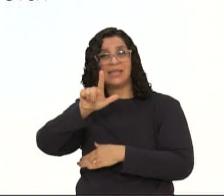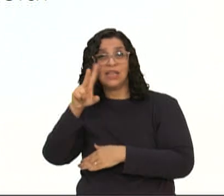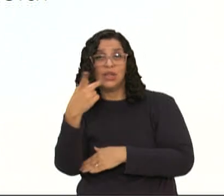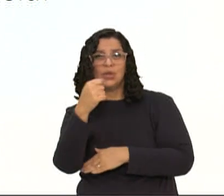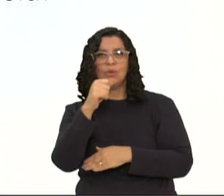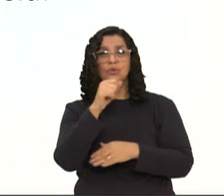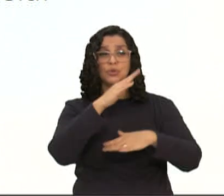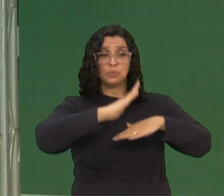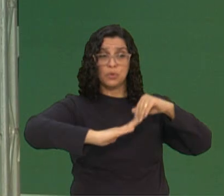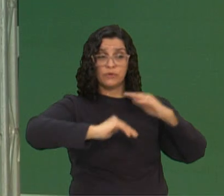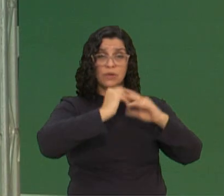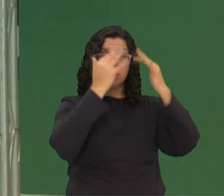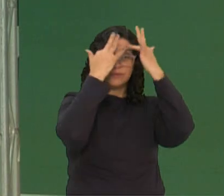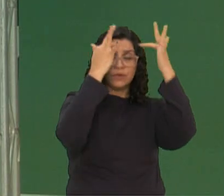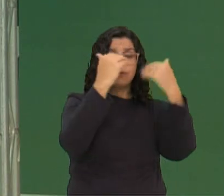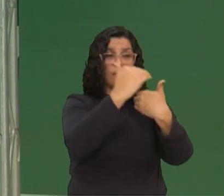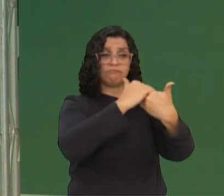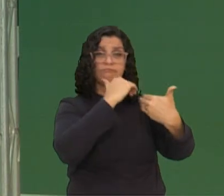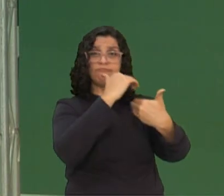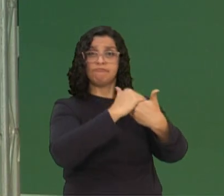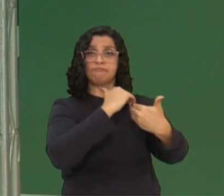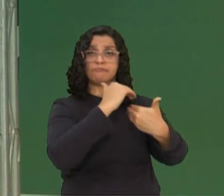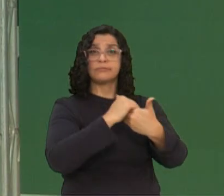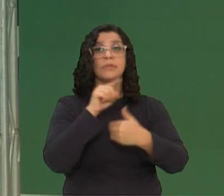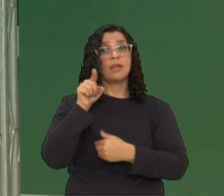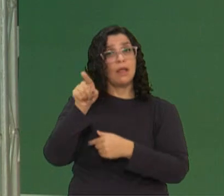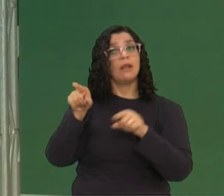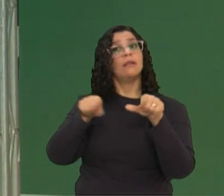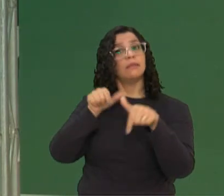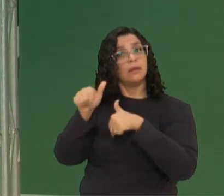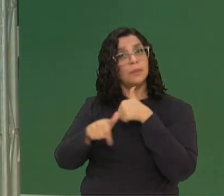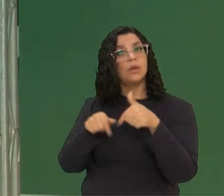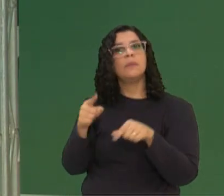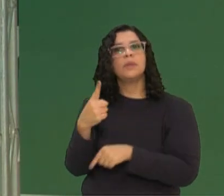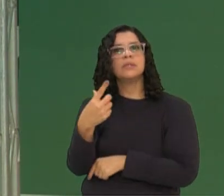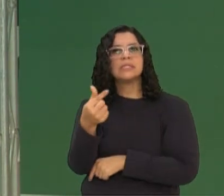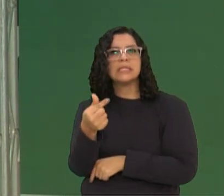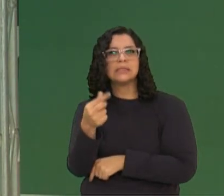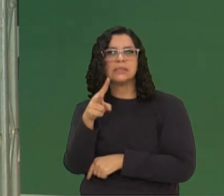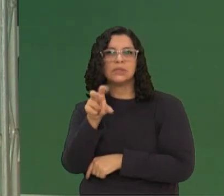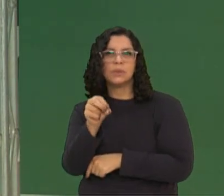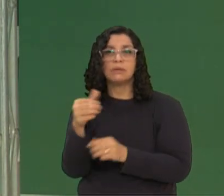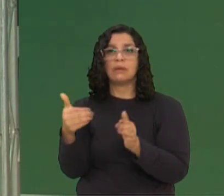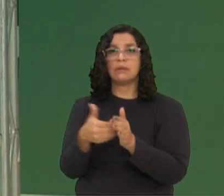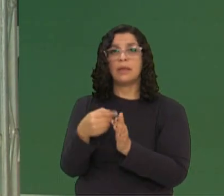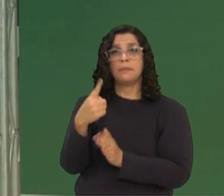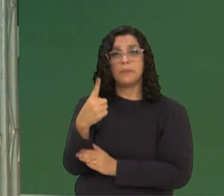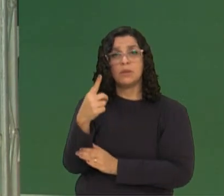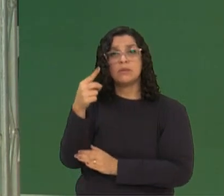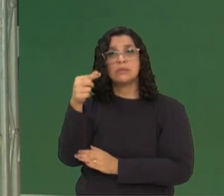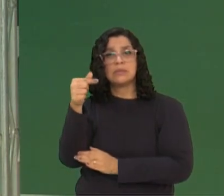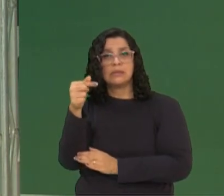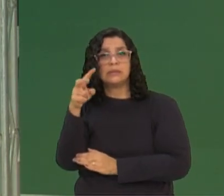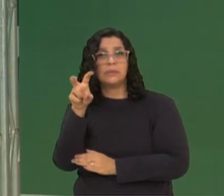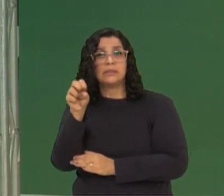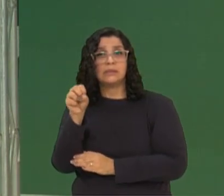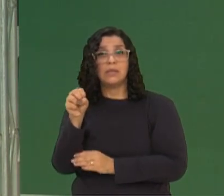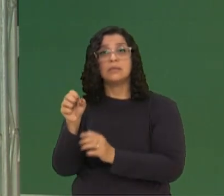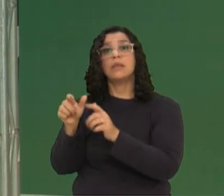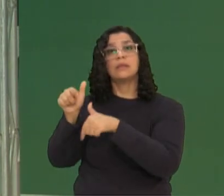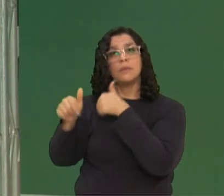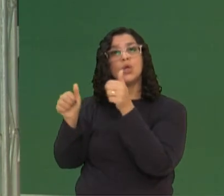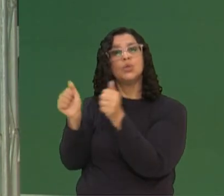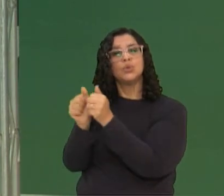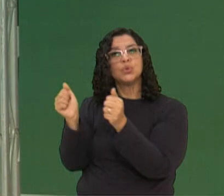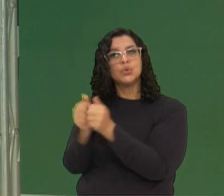devida orientação. O próprio Voltaire trabalhou entre 1750 e 1753 na corte de